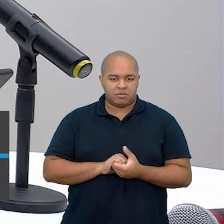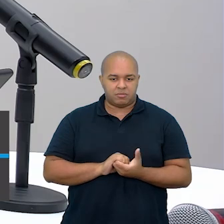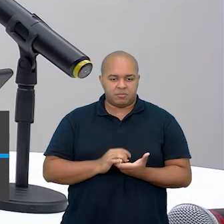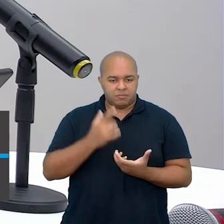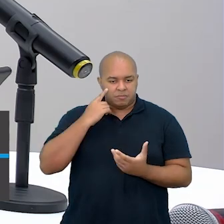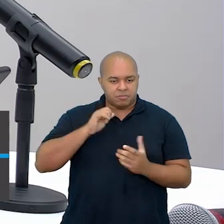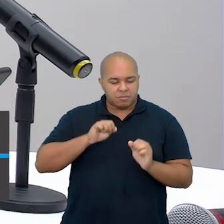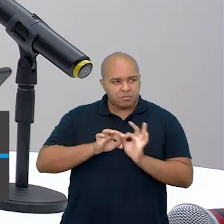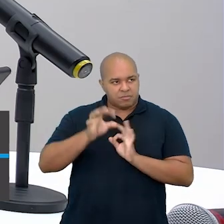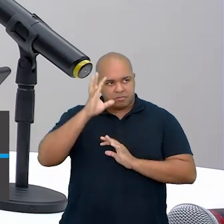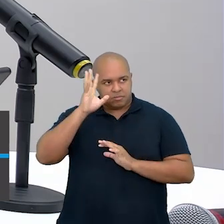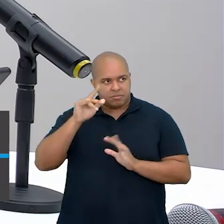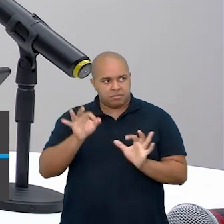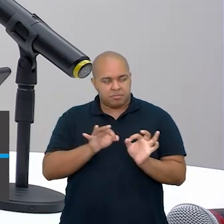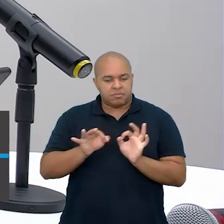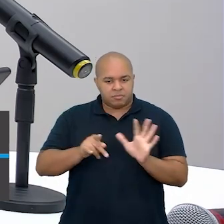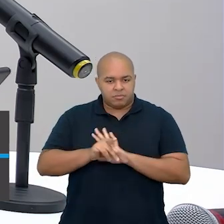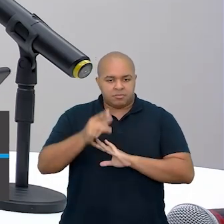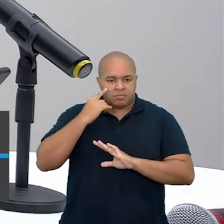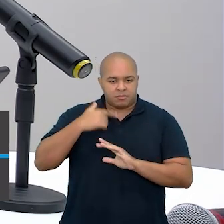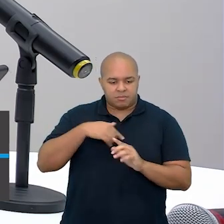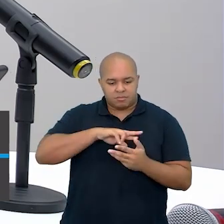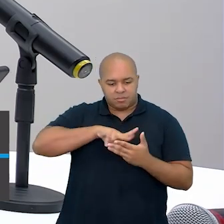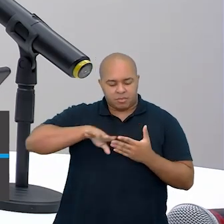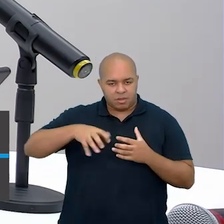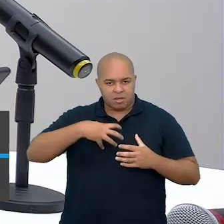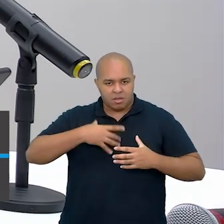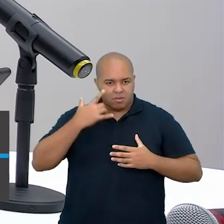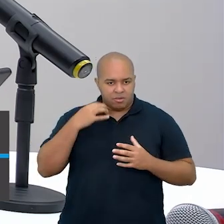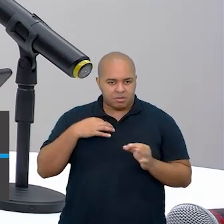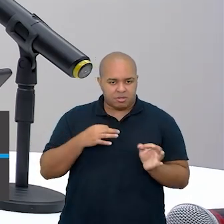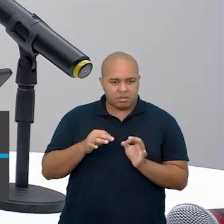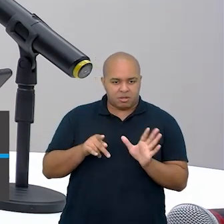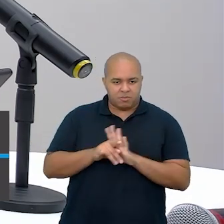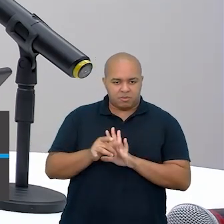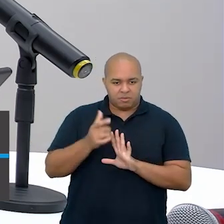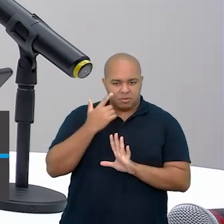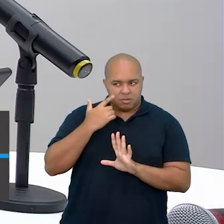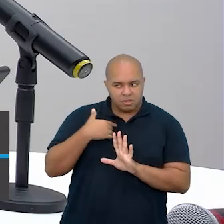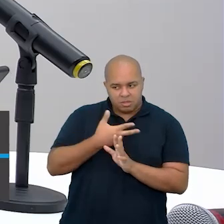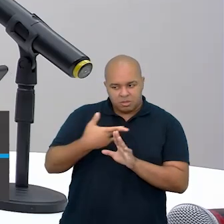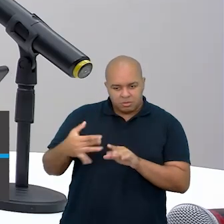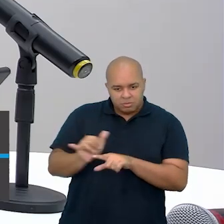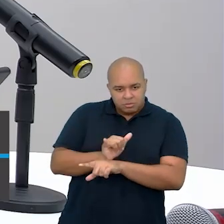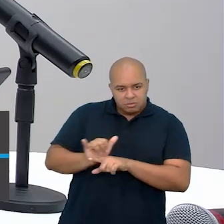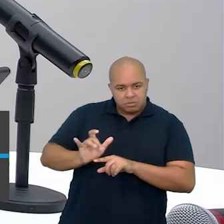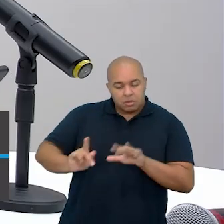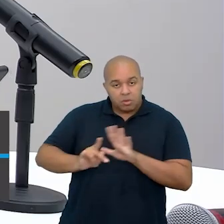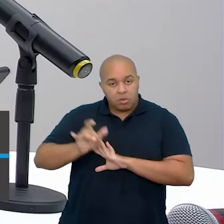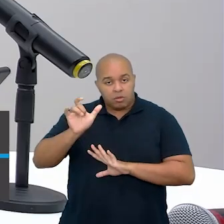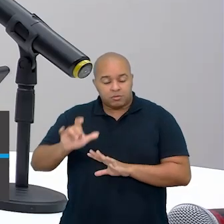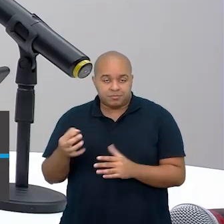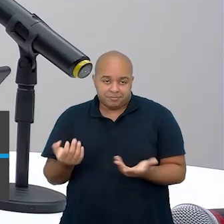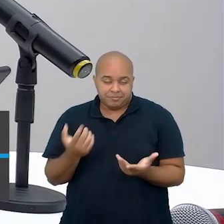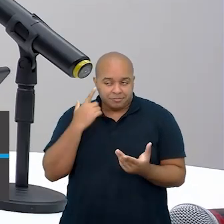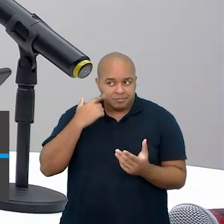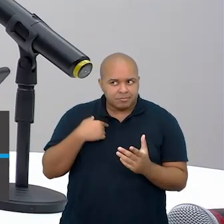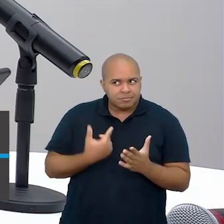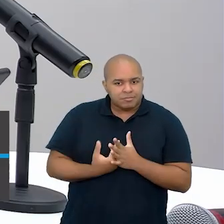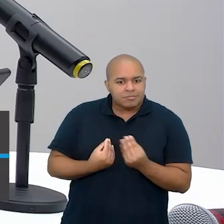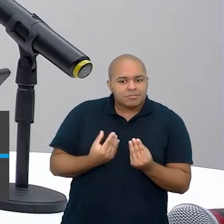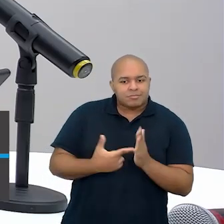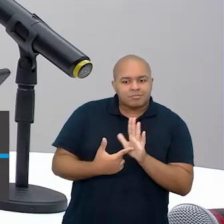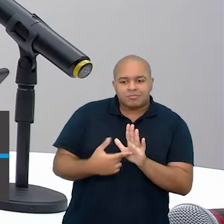ser resolvida de várias formas, ou seja, existem inúmeras estratégias para isso, né? E ofertar